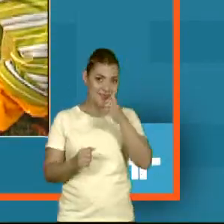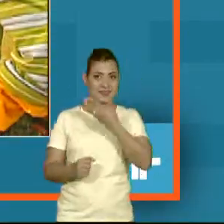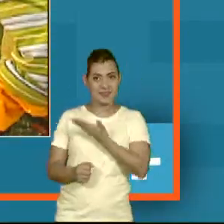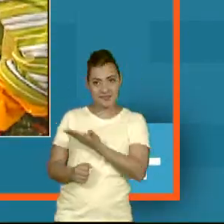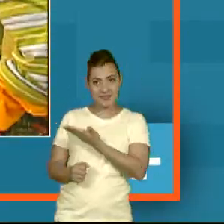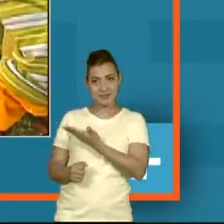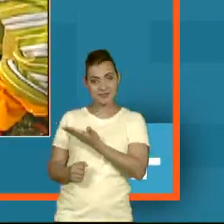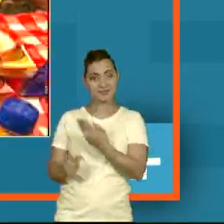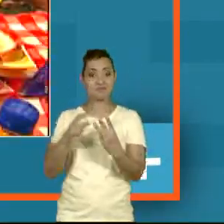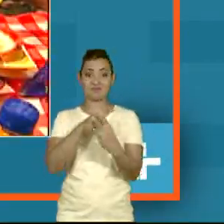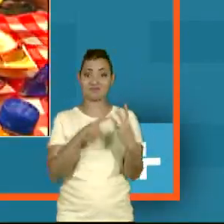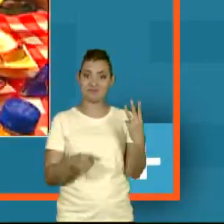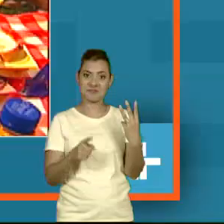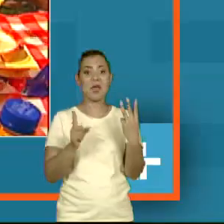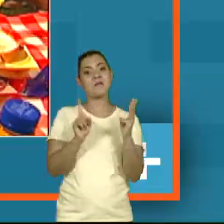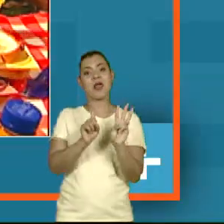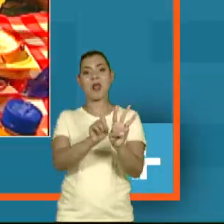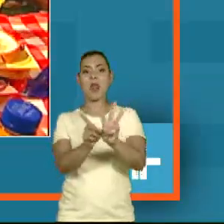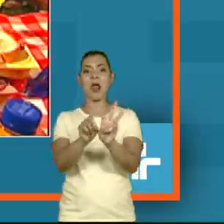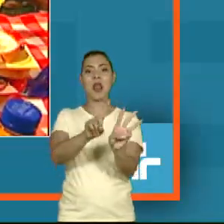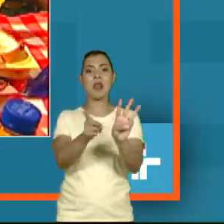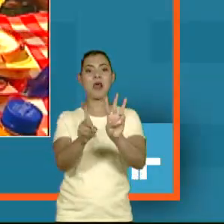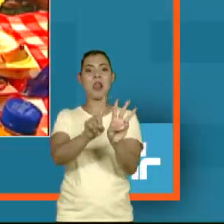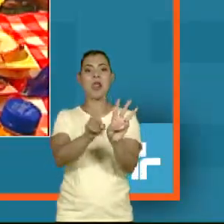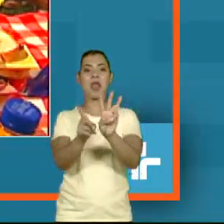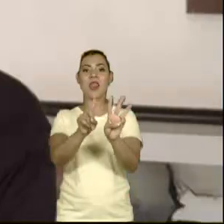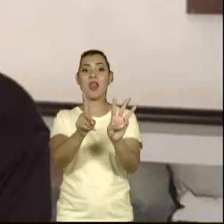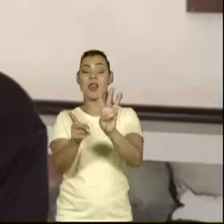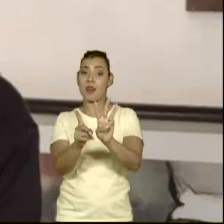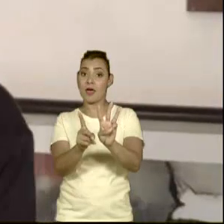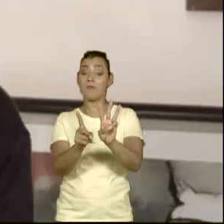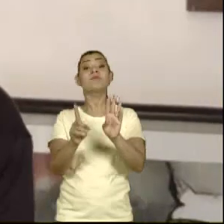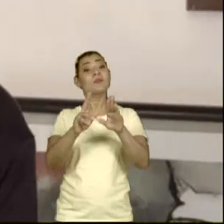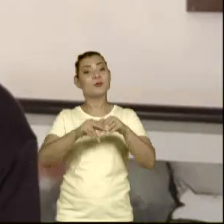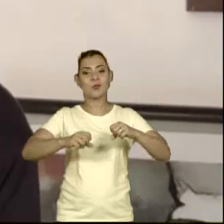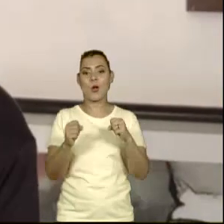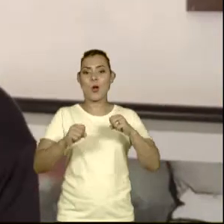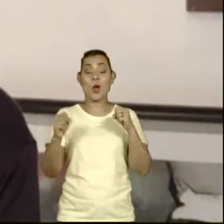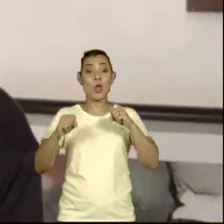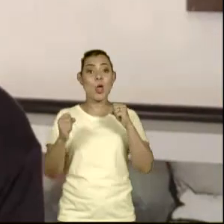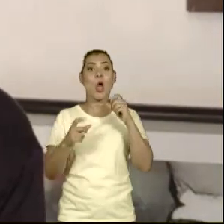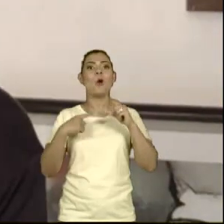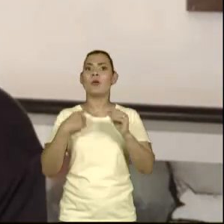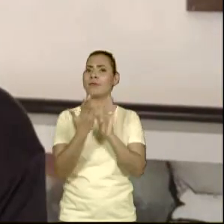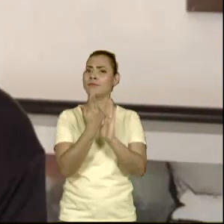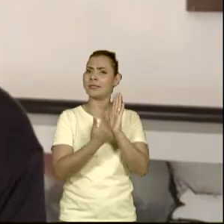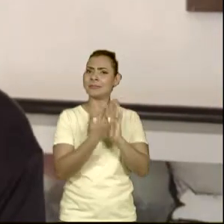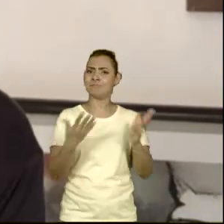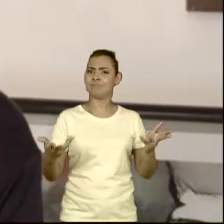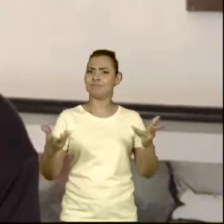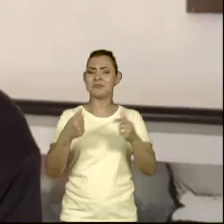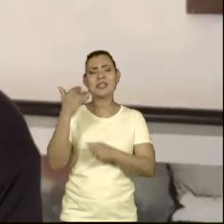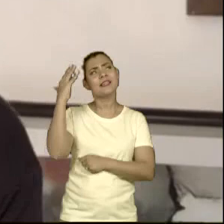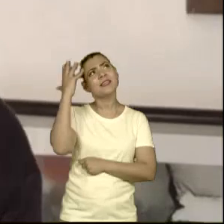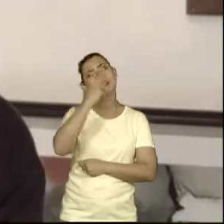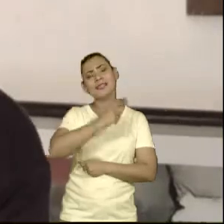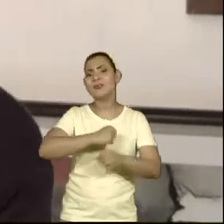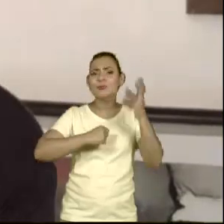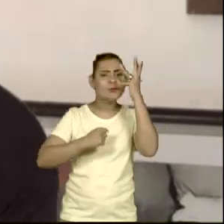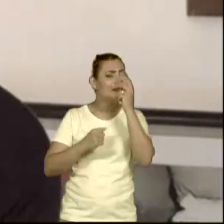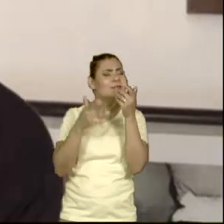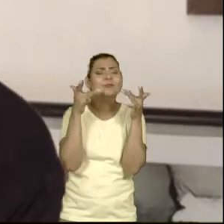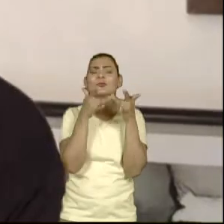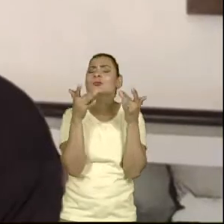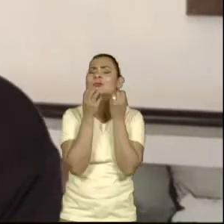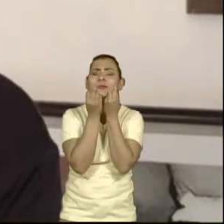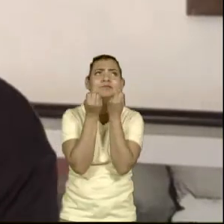da forma que a gente conhece até hoje. Muito bem. O Cocó nasceu como cabeça de desenho animado. Era lindo, delicioso